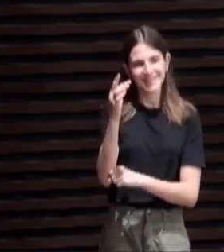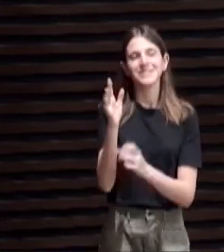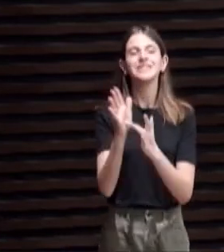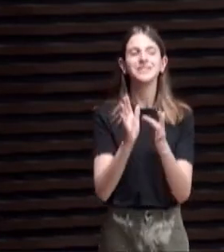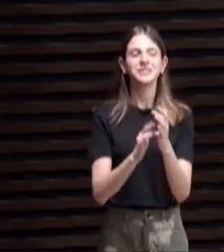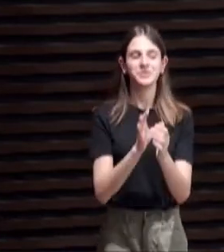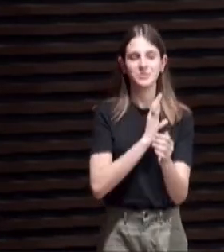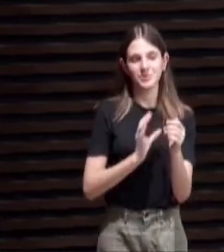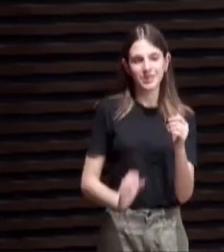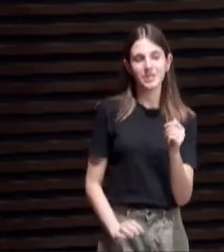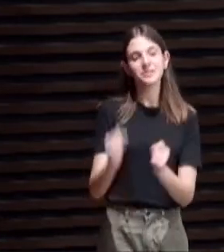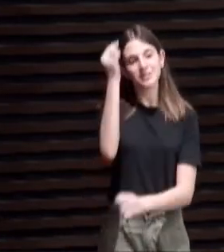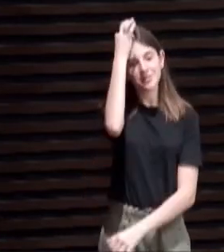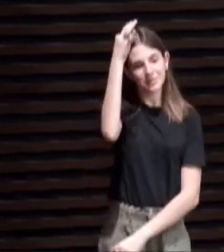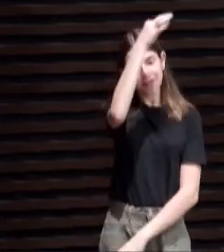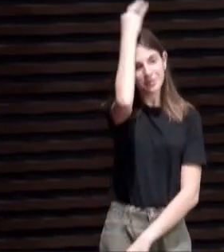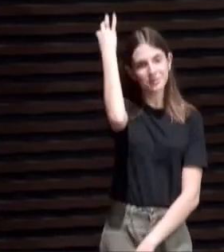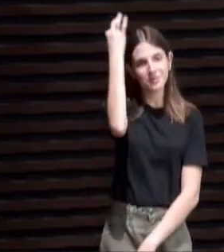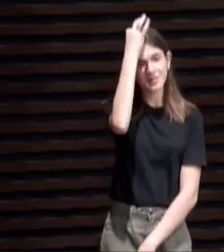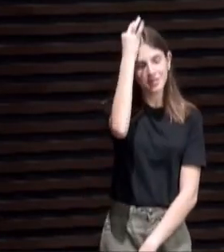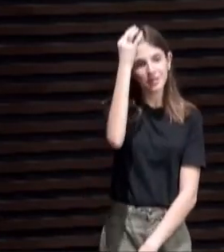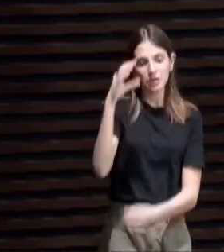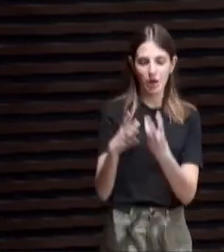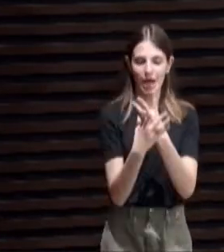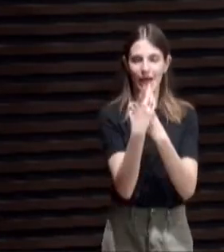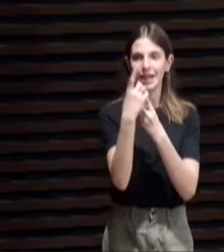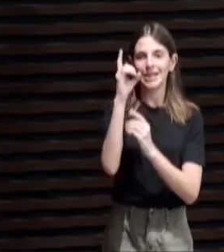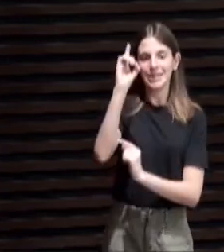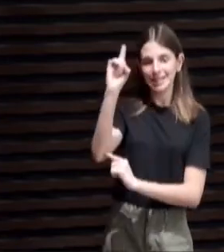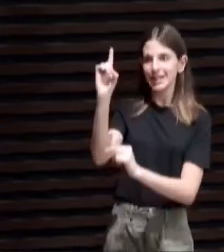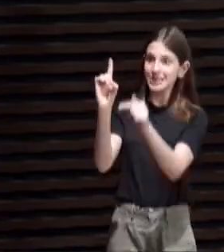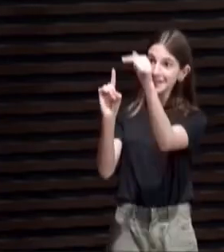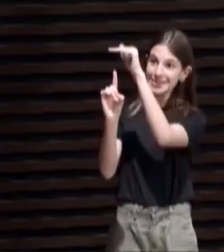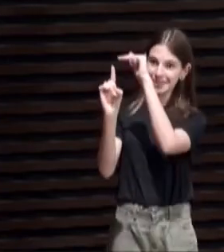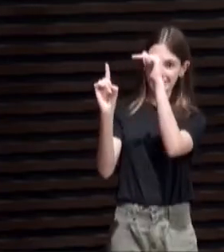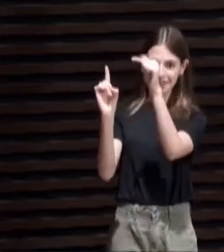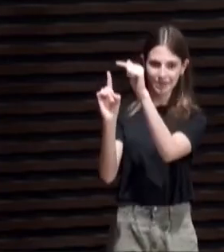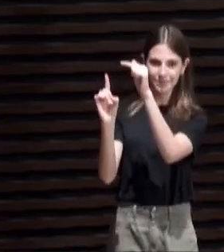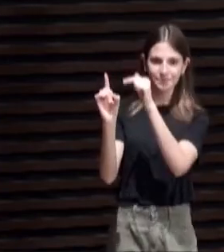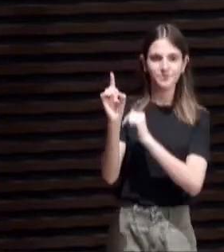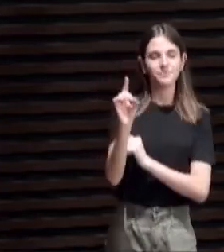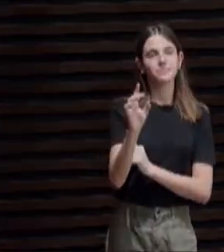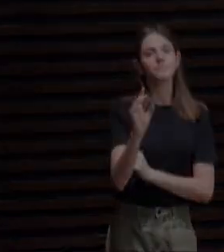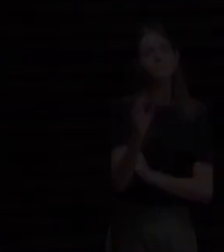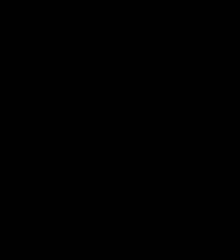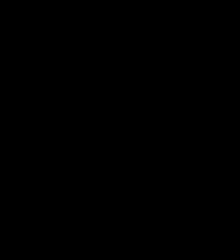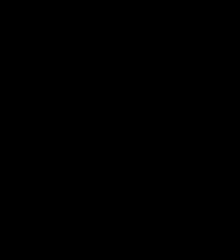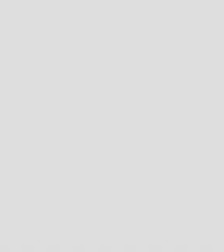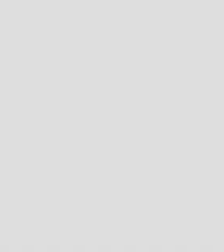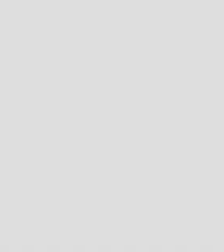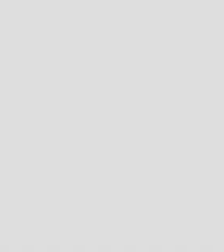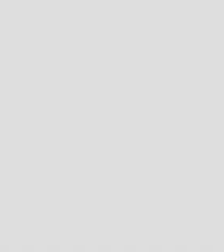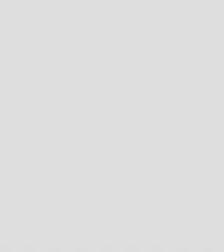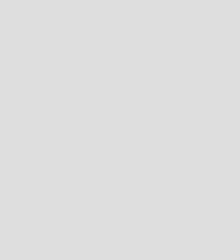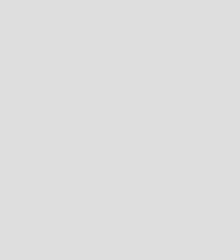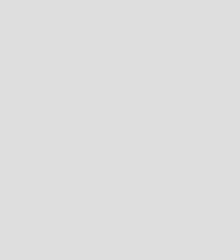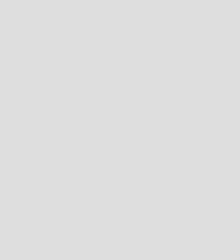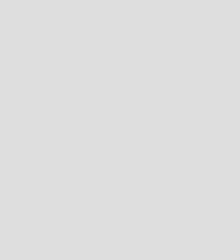Espírito Santo, a Santíssima Trindade. Aí é de outra natureza. Aí é a natureza do crente.